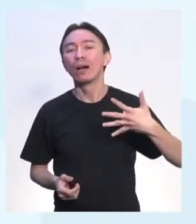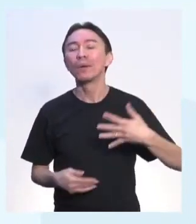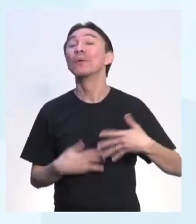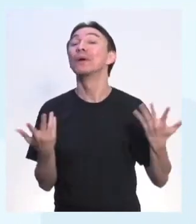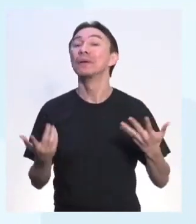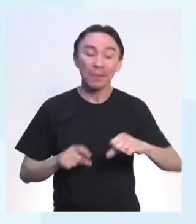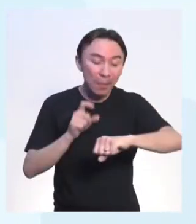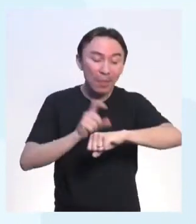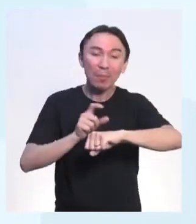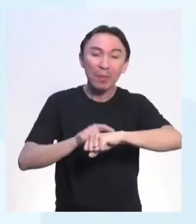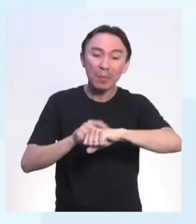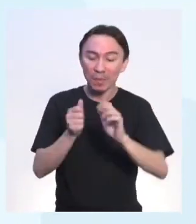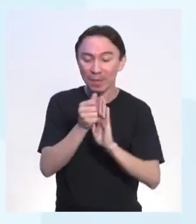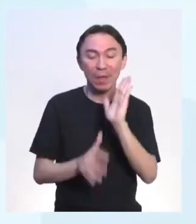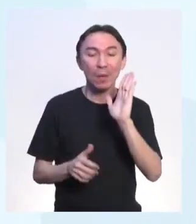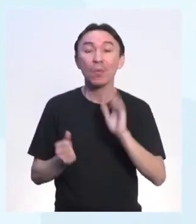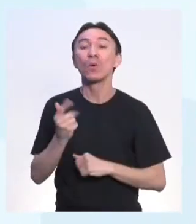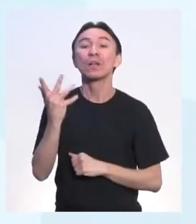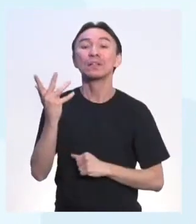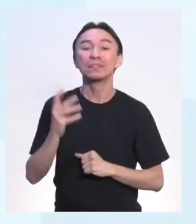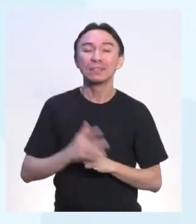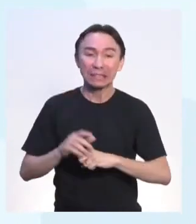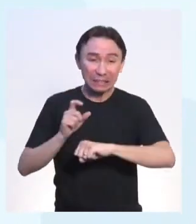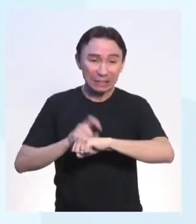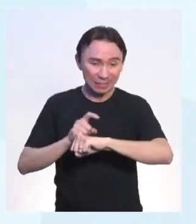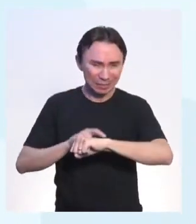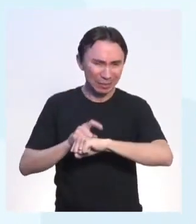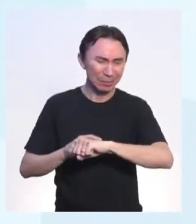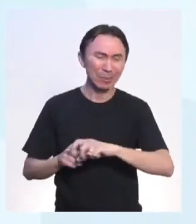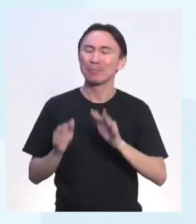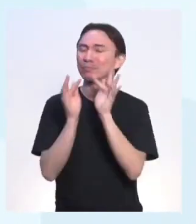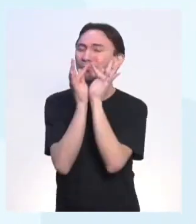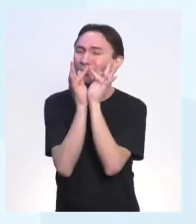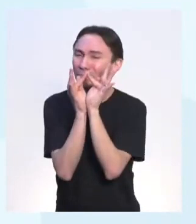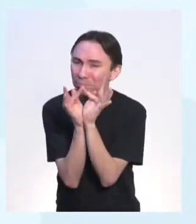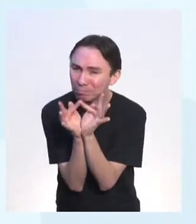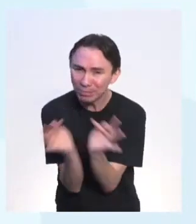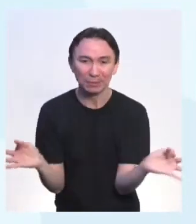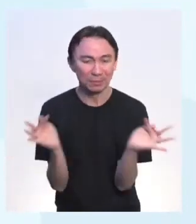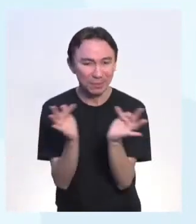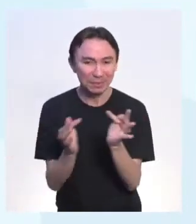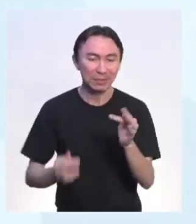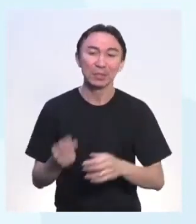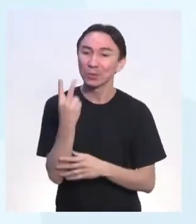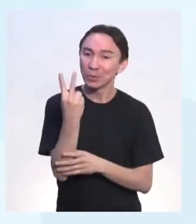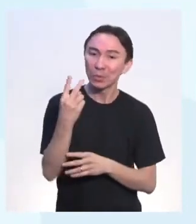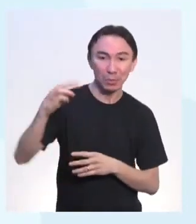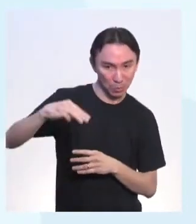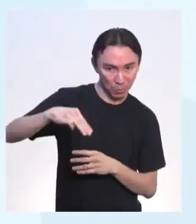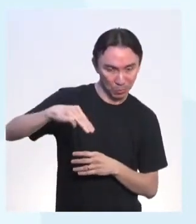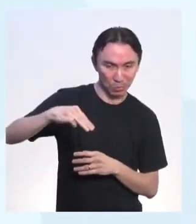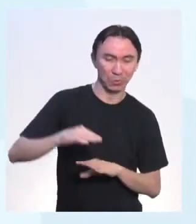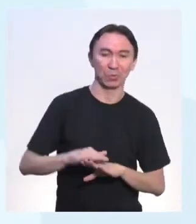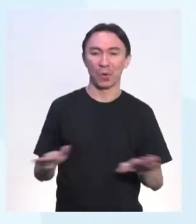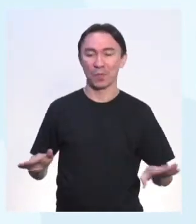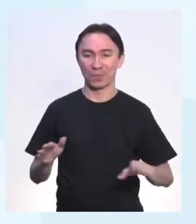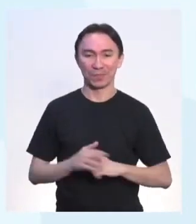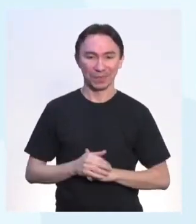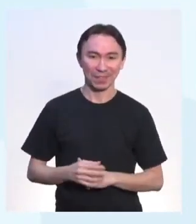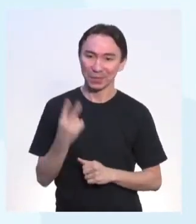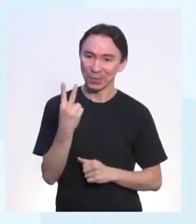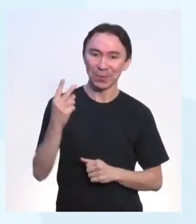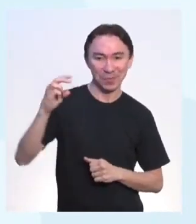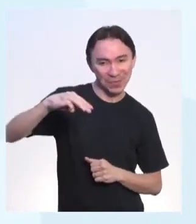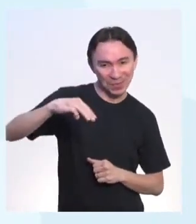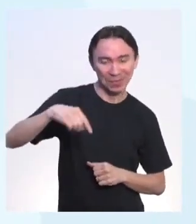para essa atividade? Professora Inês, como é muito simples, eles vão ter 2 minutos para dar tempo de eu anotar nome no chat. Tá então, bom? vamos lá,